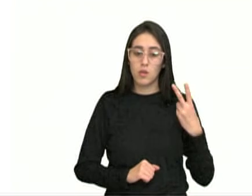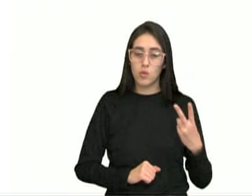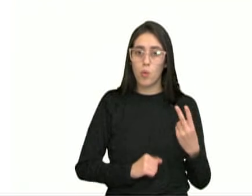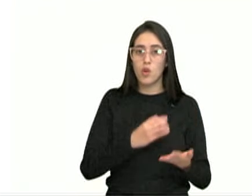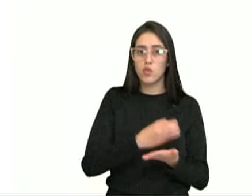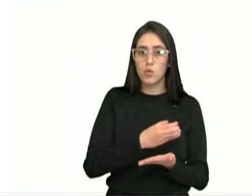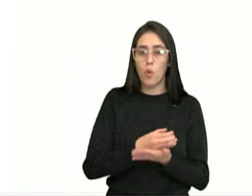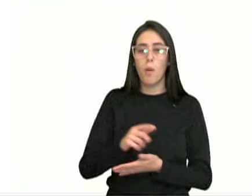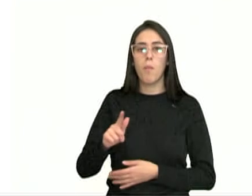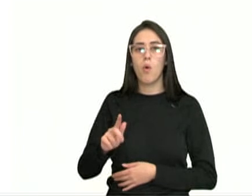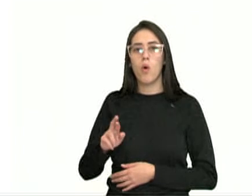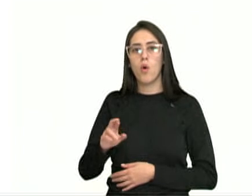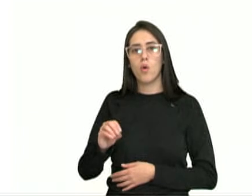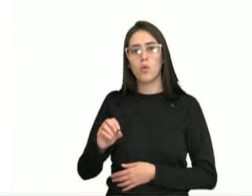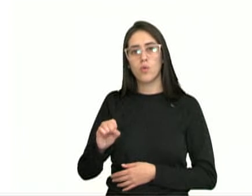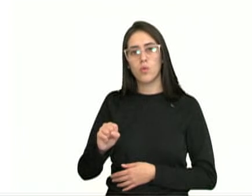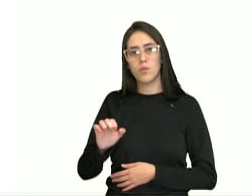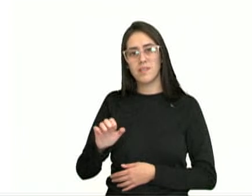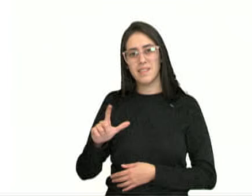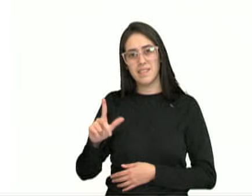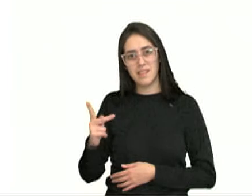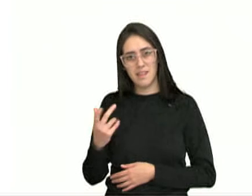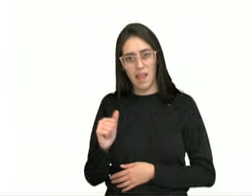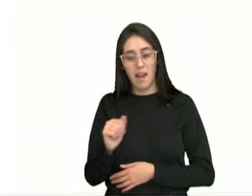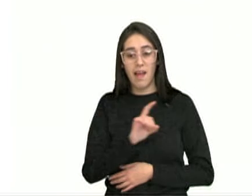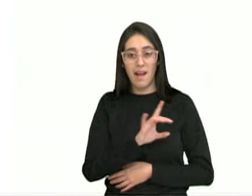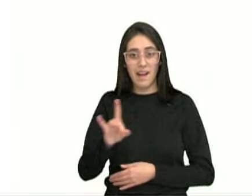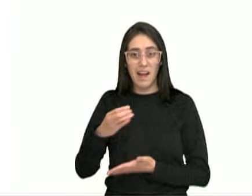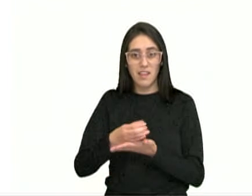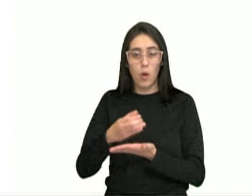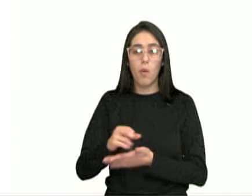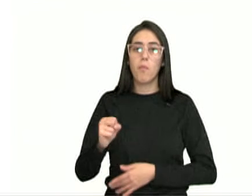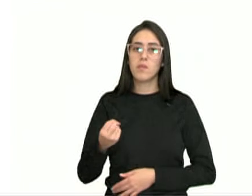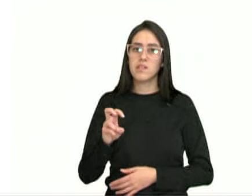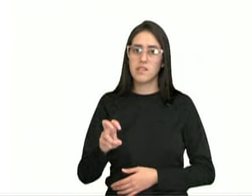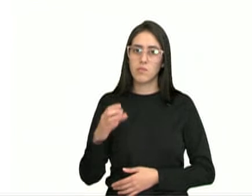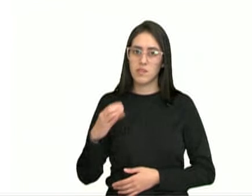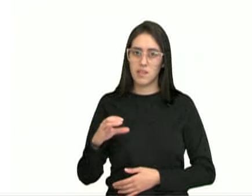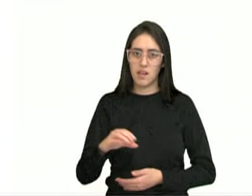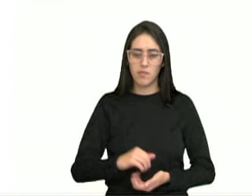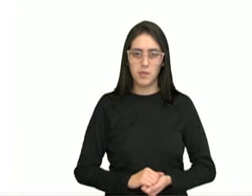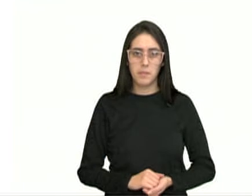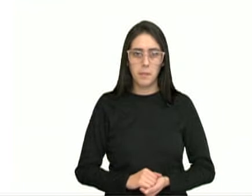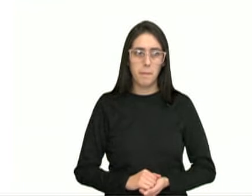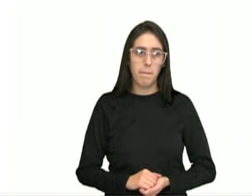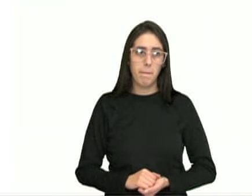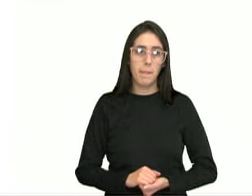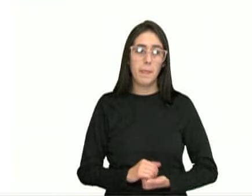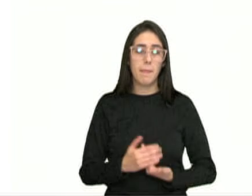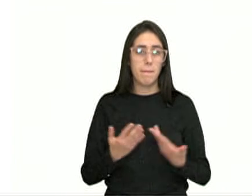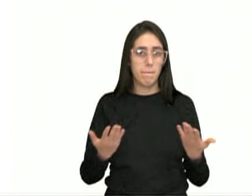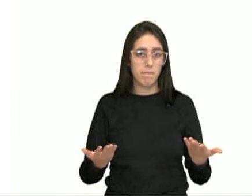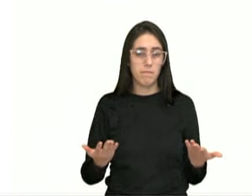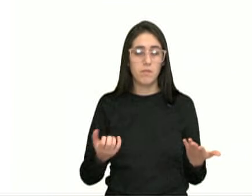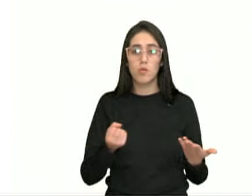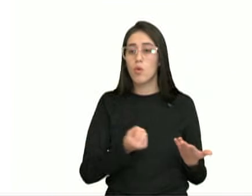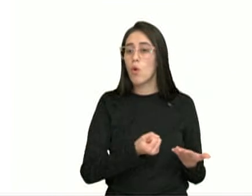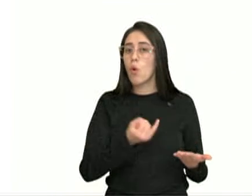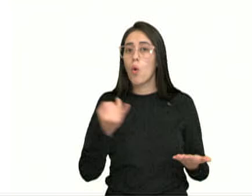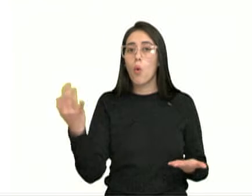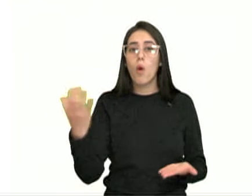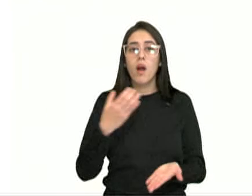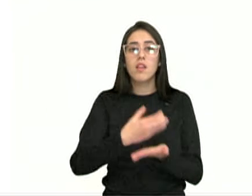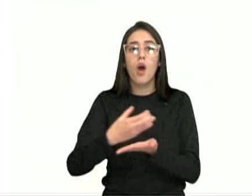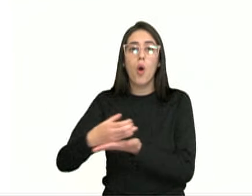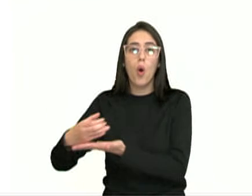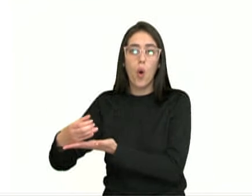copos de groselha e cada copo custa 85 centavos, tá? Pessoal, a quantidade de